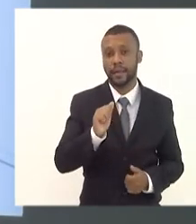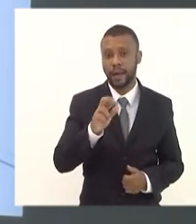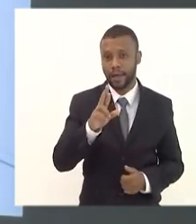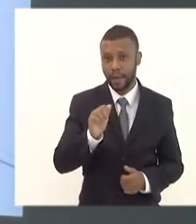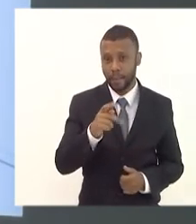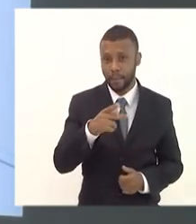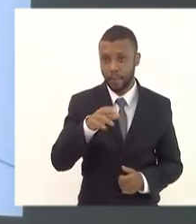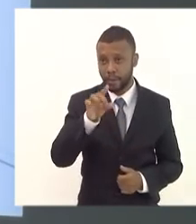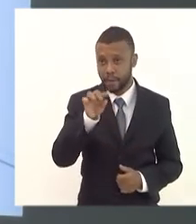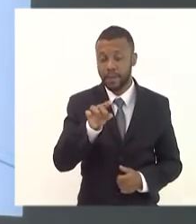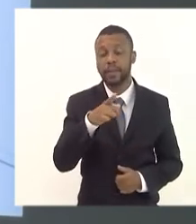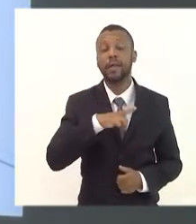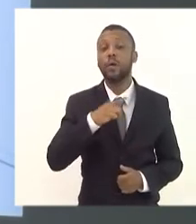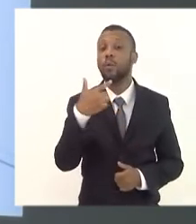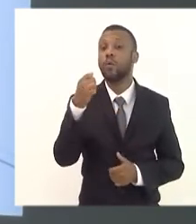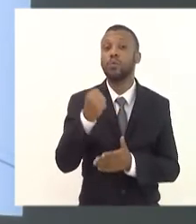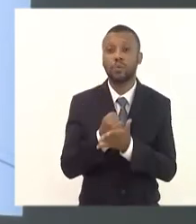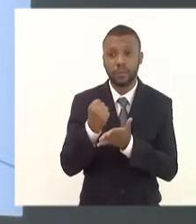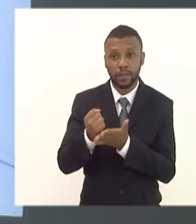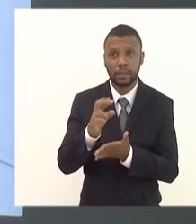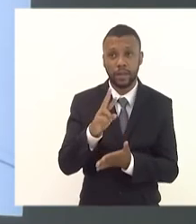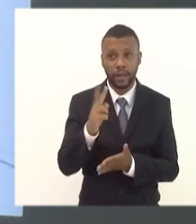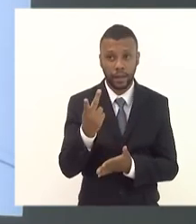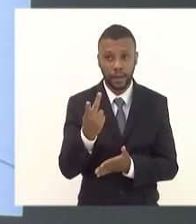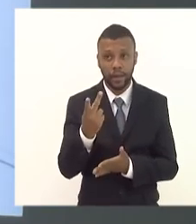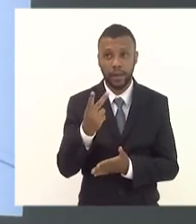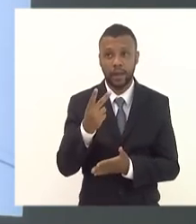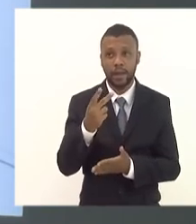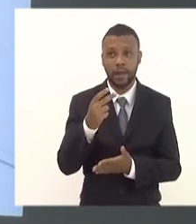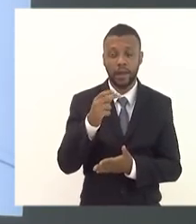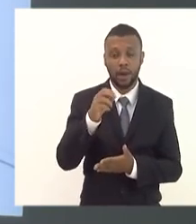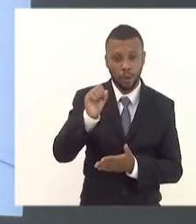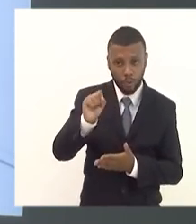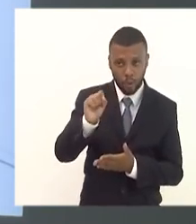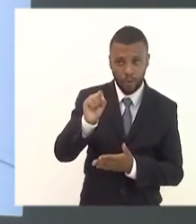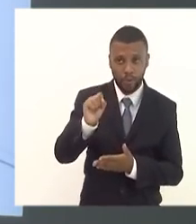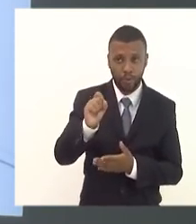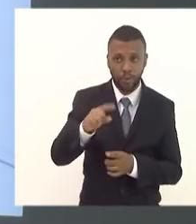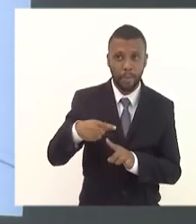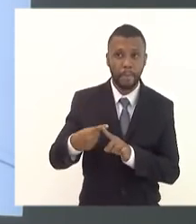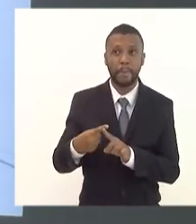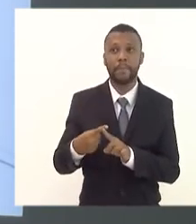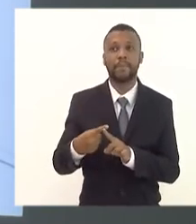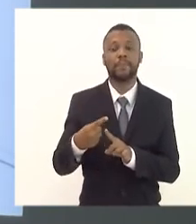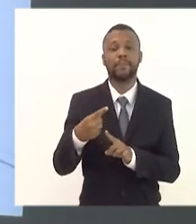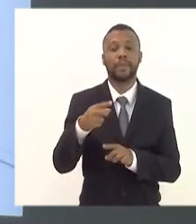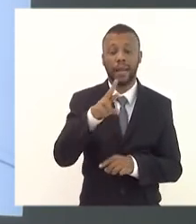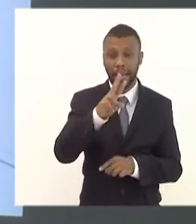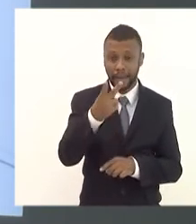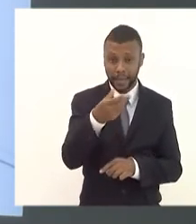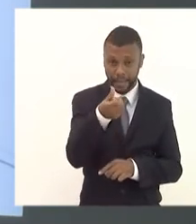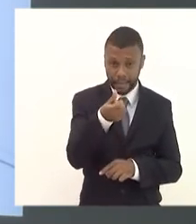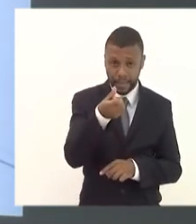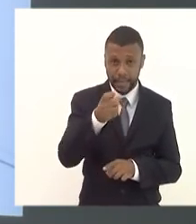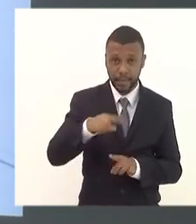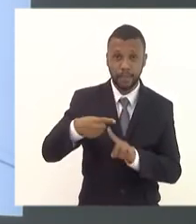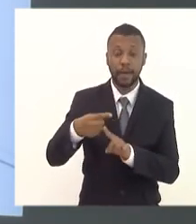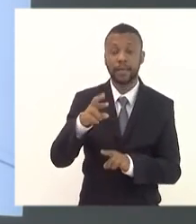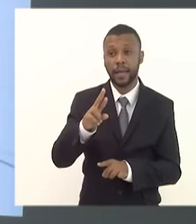É, o contrato é da RH6 e RH8, Rio das Ostras, Araruama,